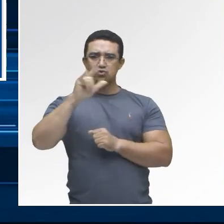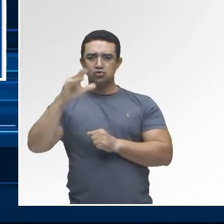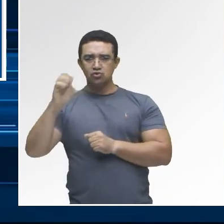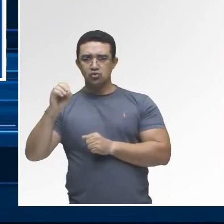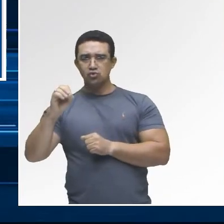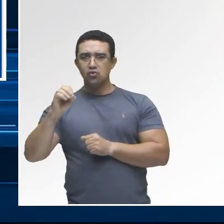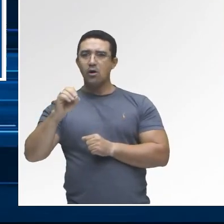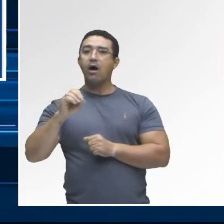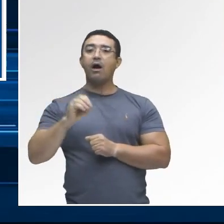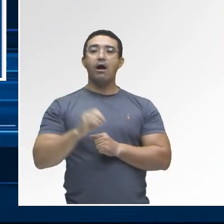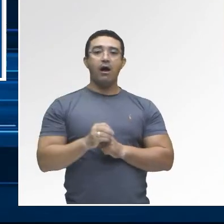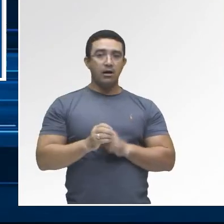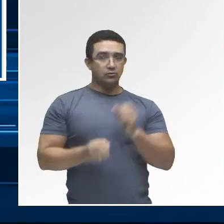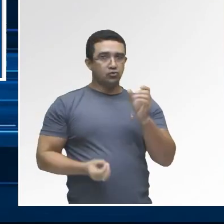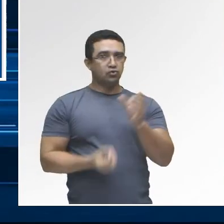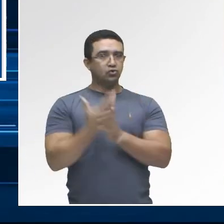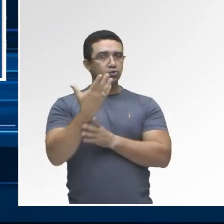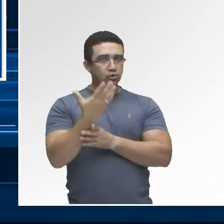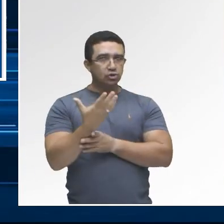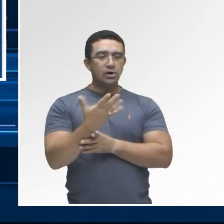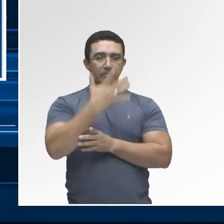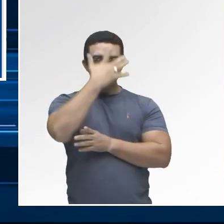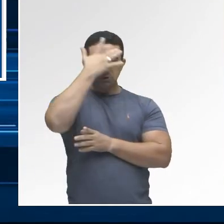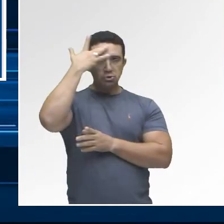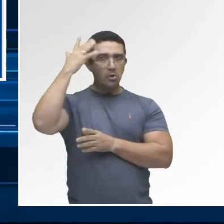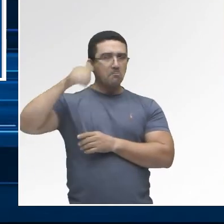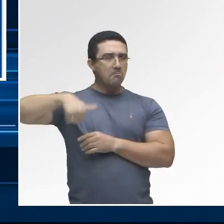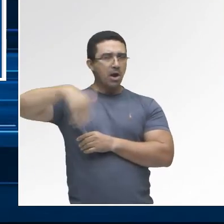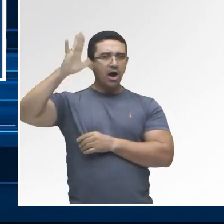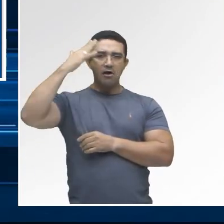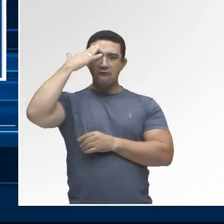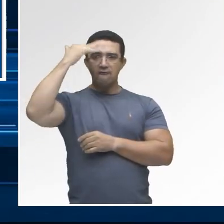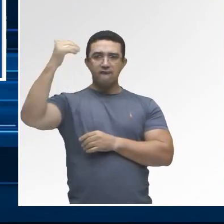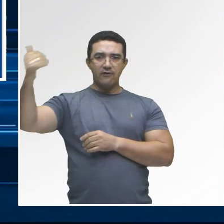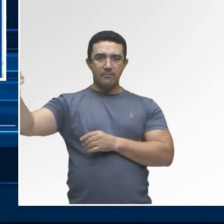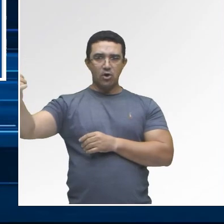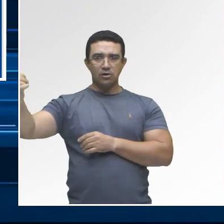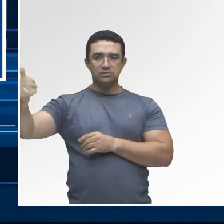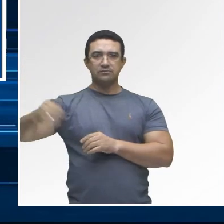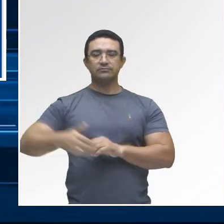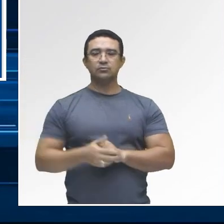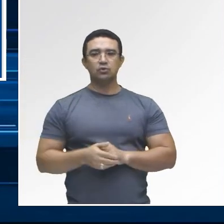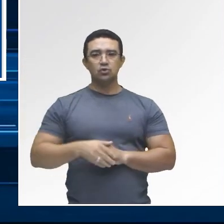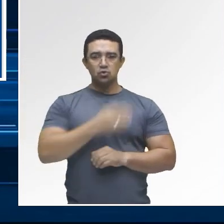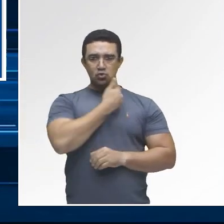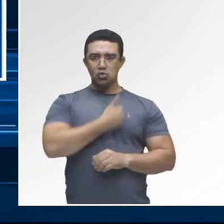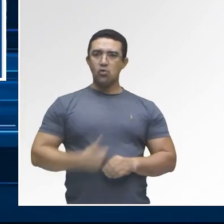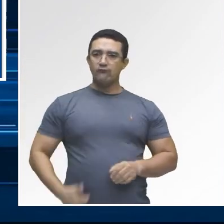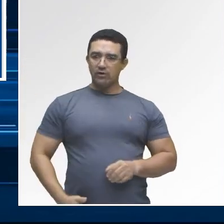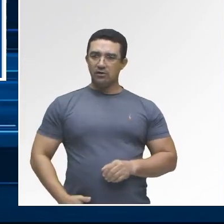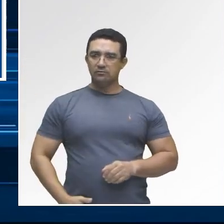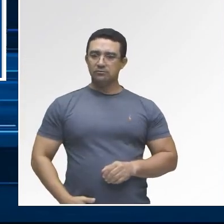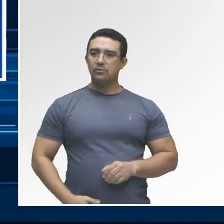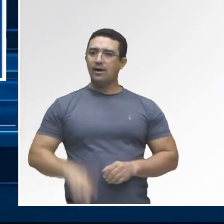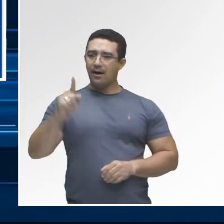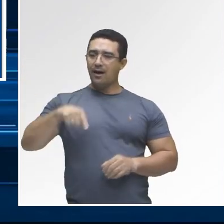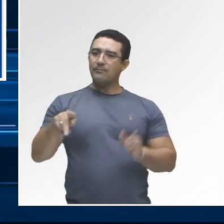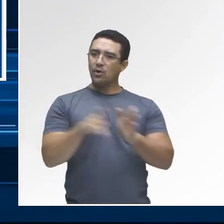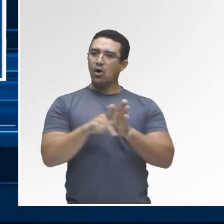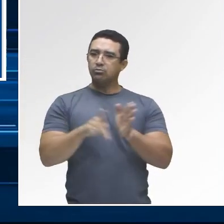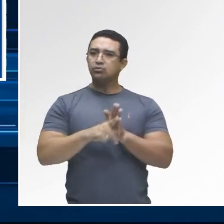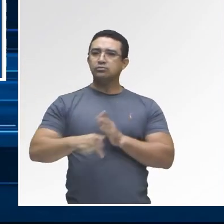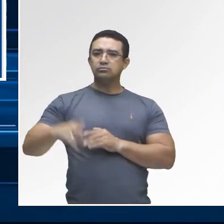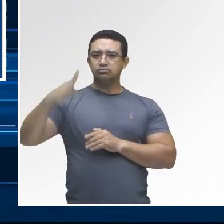a figura mais famosa dentro da história romana, o primeiro triunvirato. um governo de generais, Júlio César, Pompeu